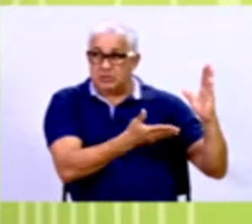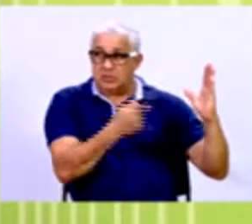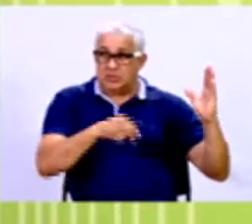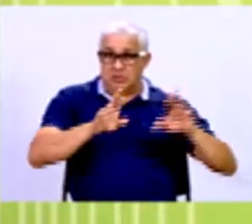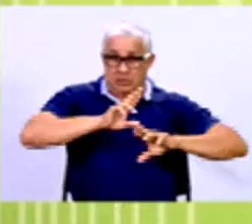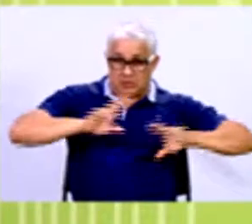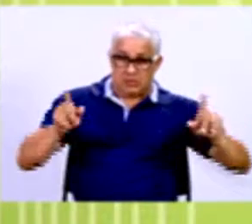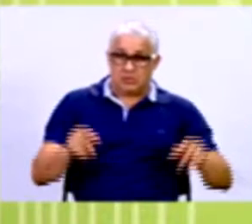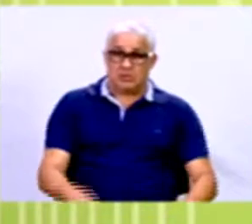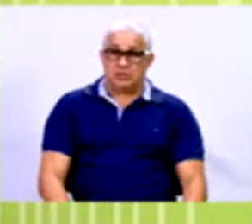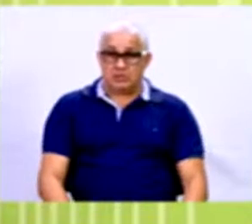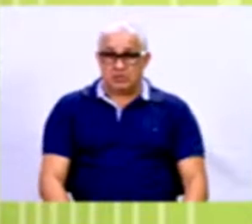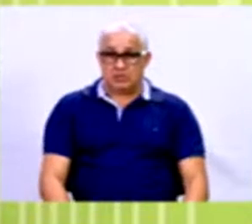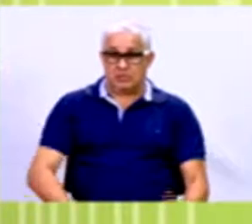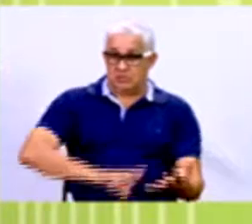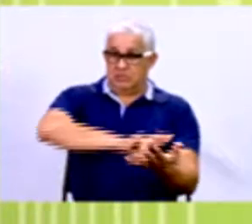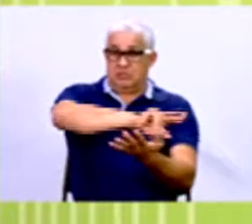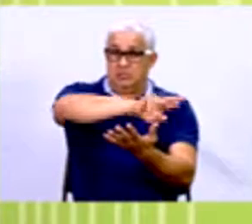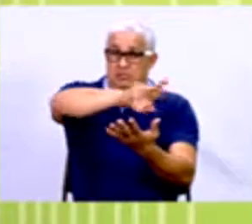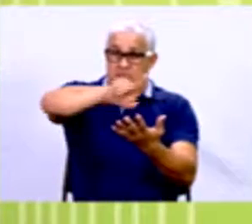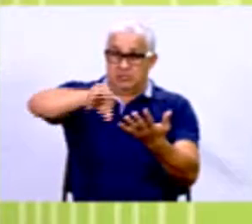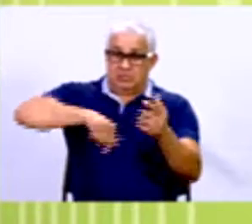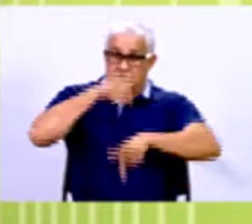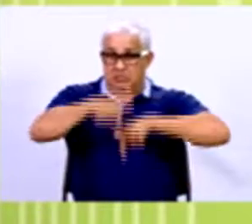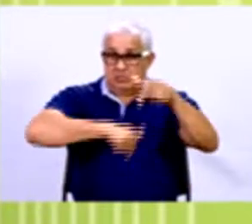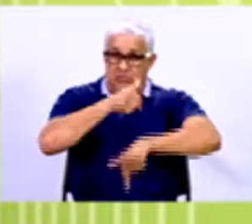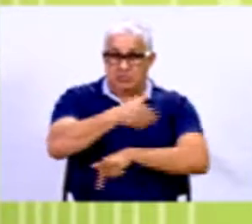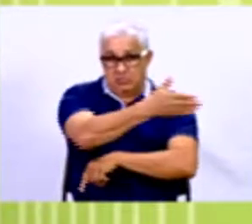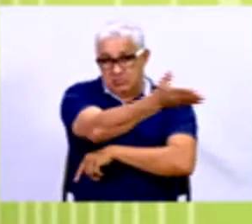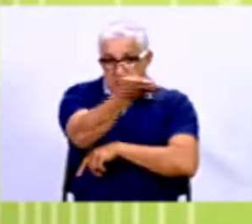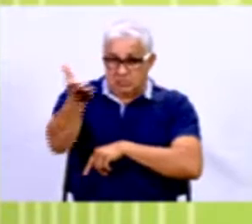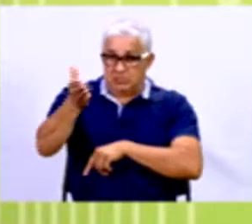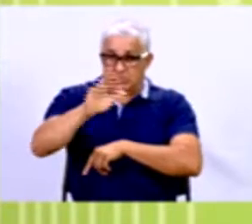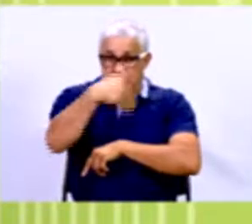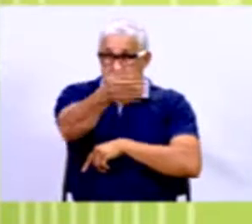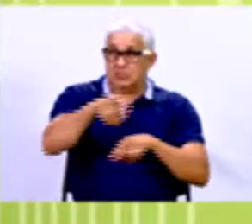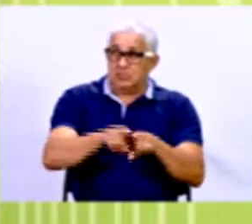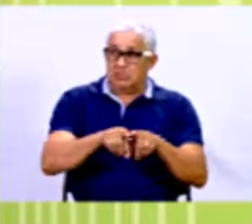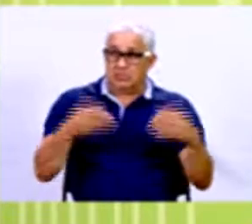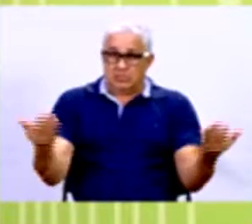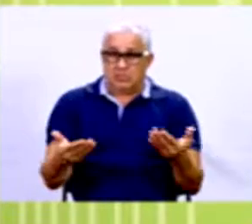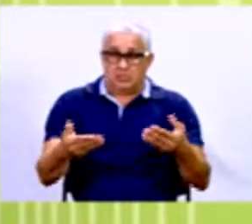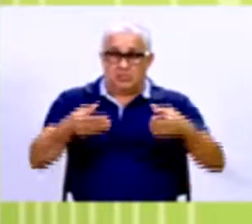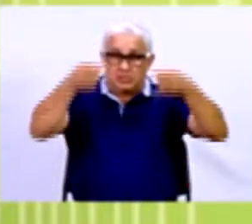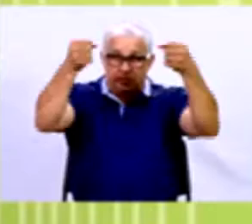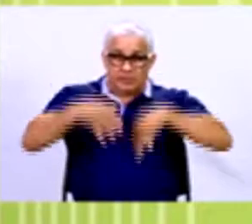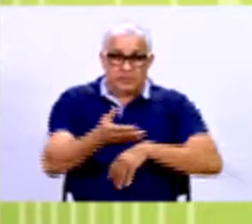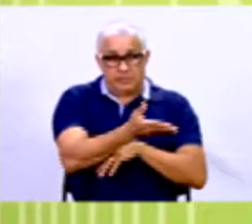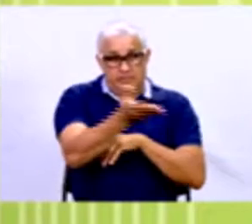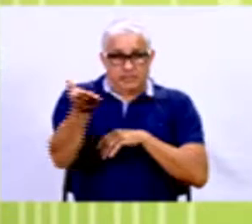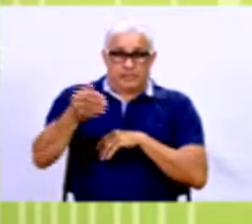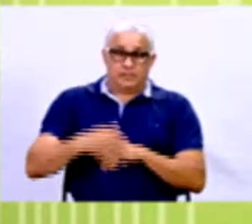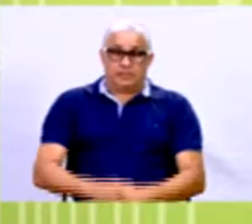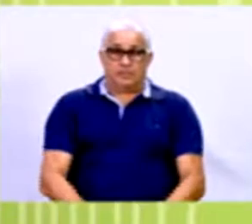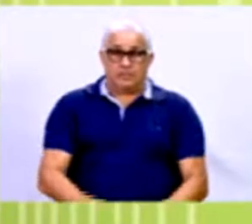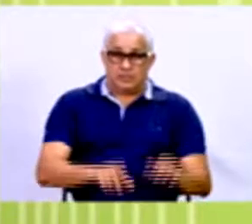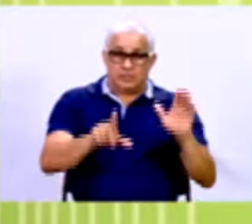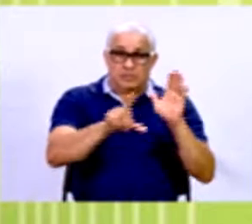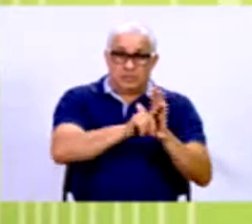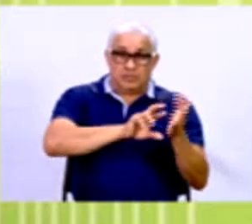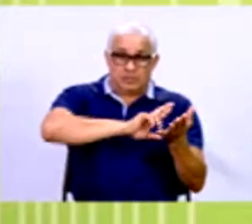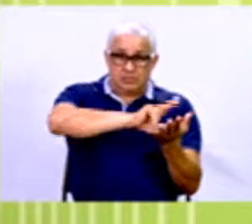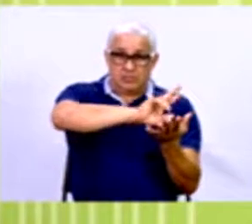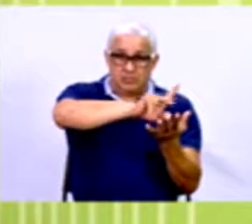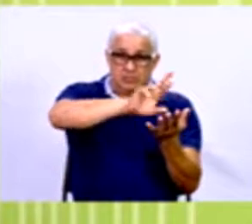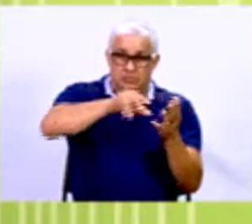arcabouço muito grande de diferença no mercado de trabalho, e é por isso que nós falamos agora aqui para vocês das leis do trabalho.